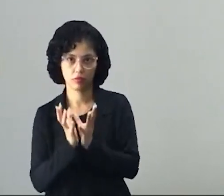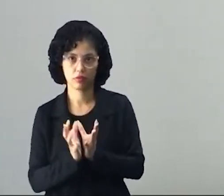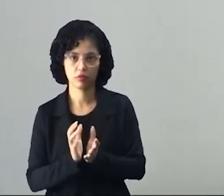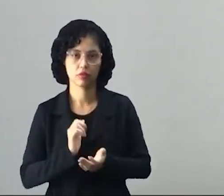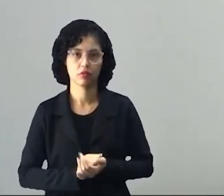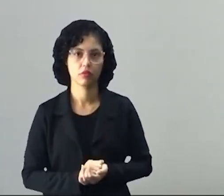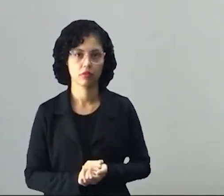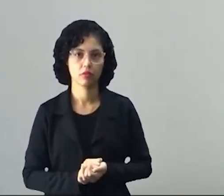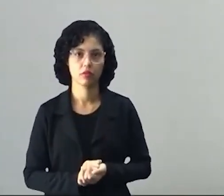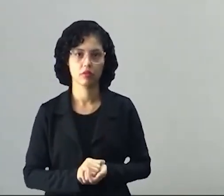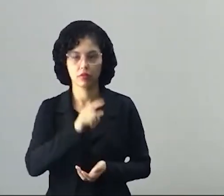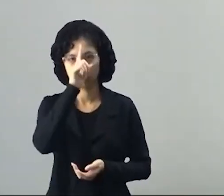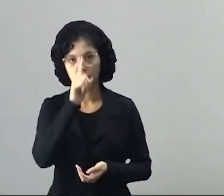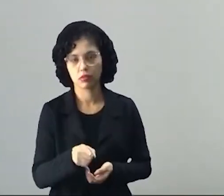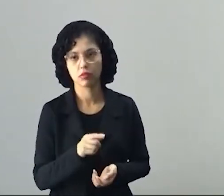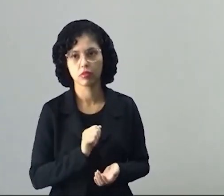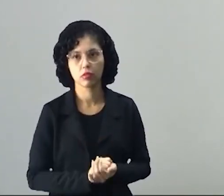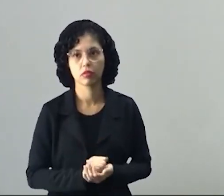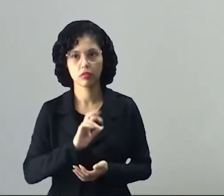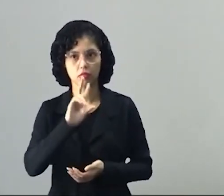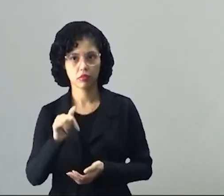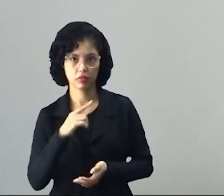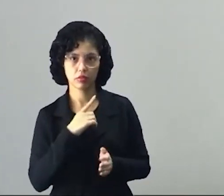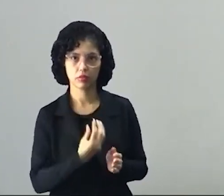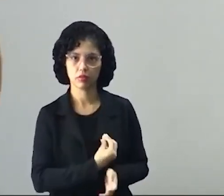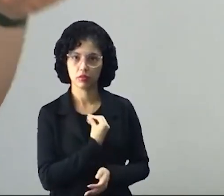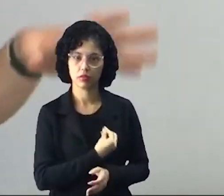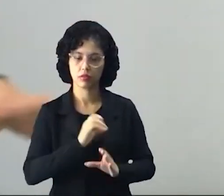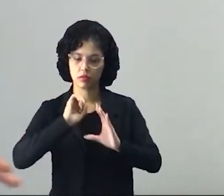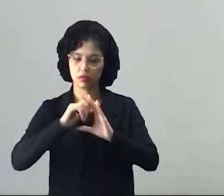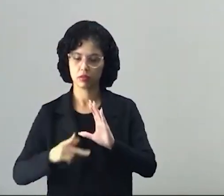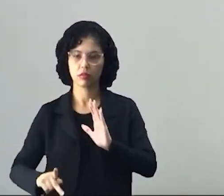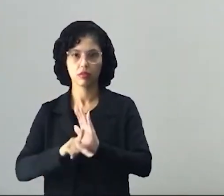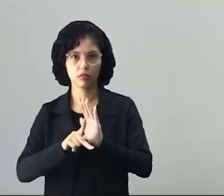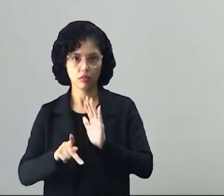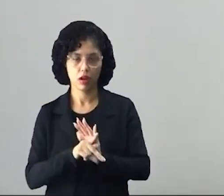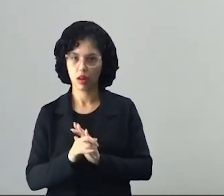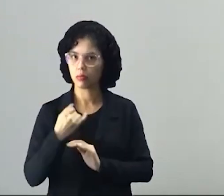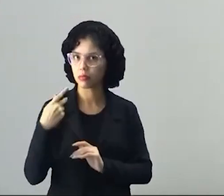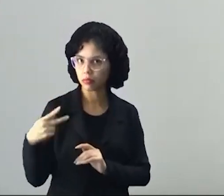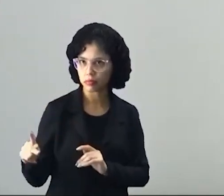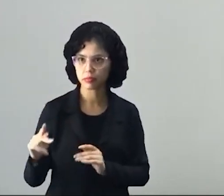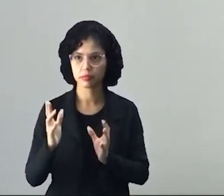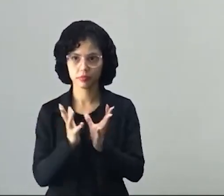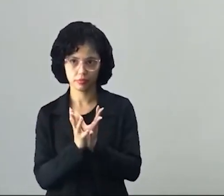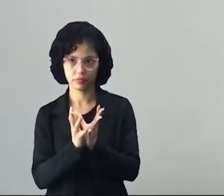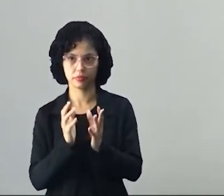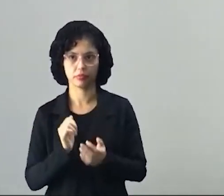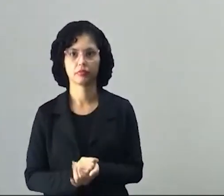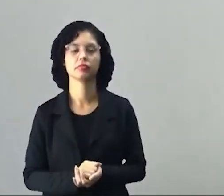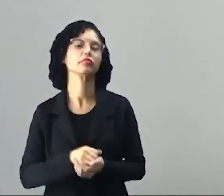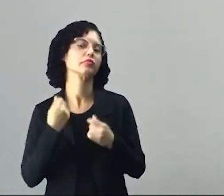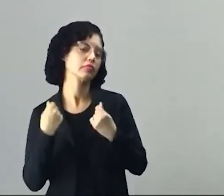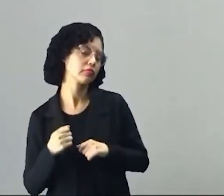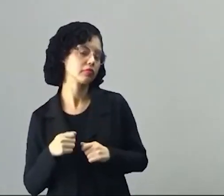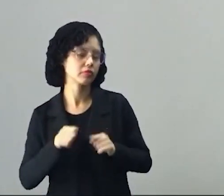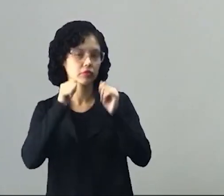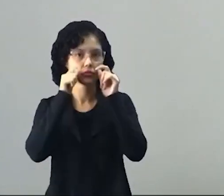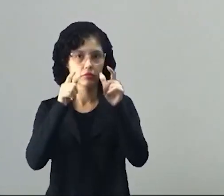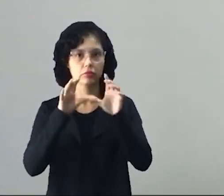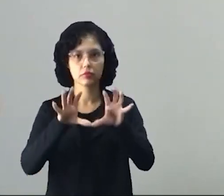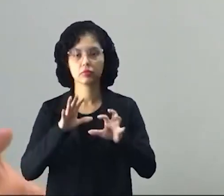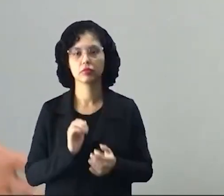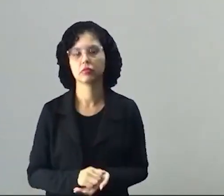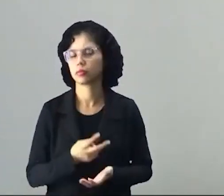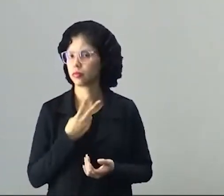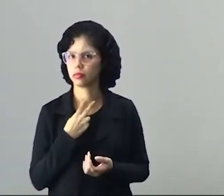filo, subfilo, ordem, classe, vai apresentar características específicas. E aí você deve ter atenção a isso,